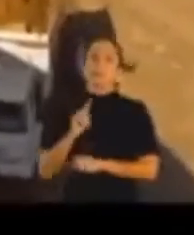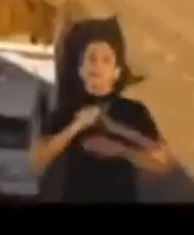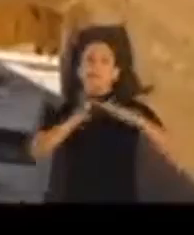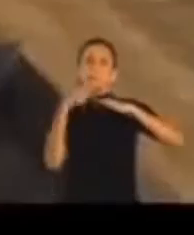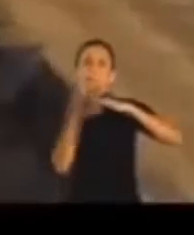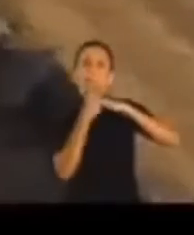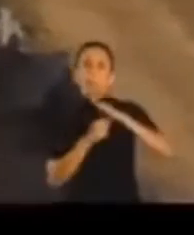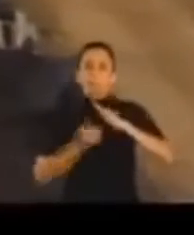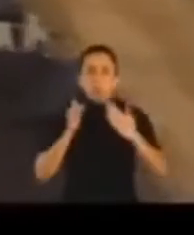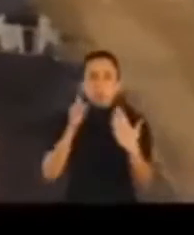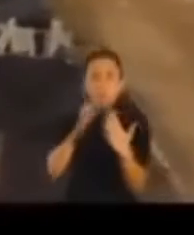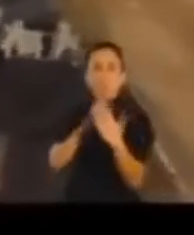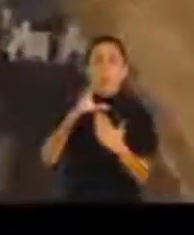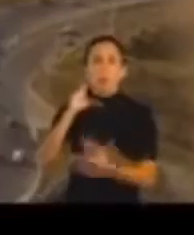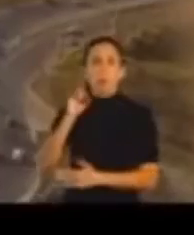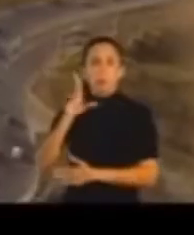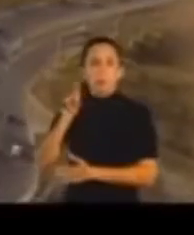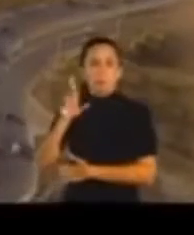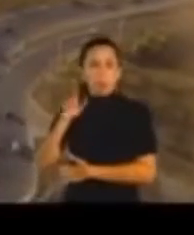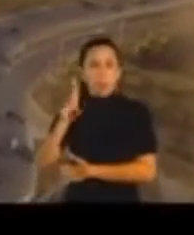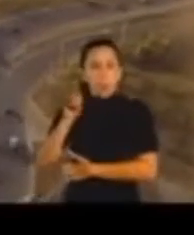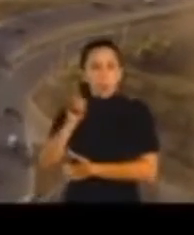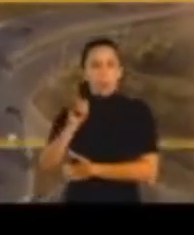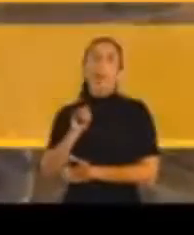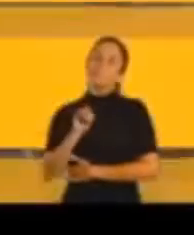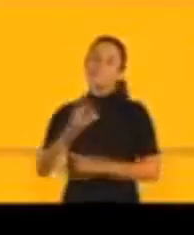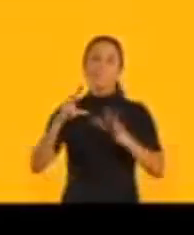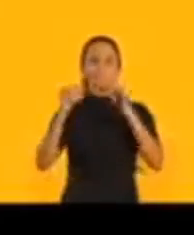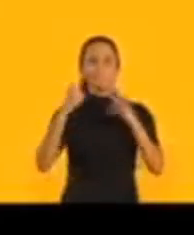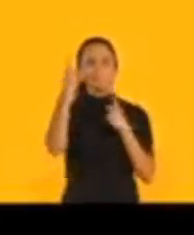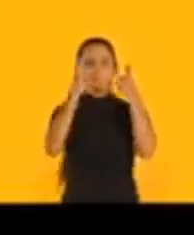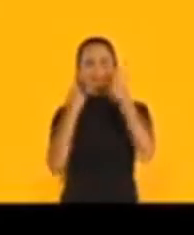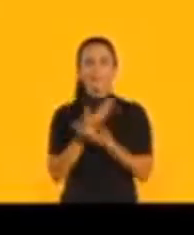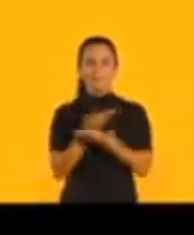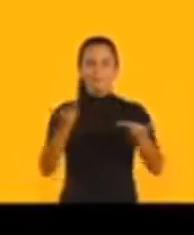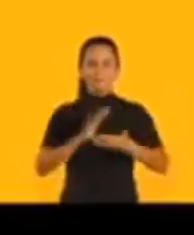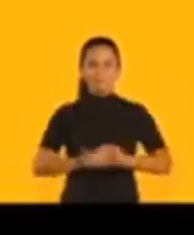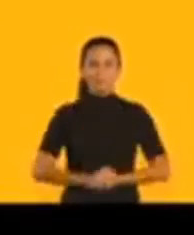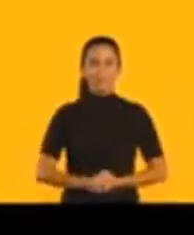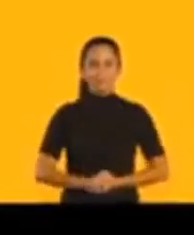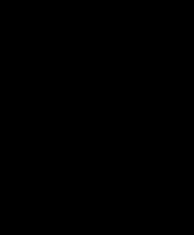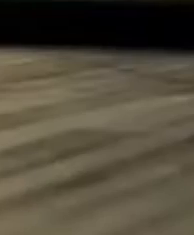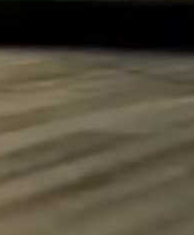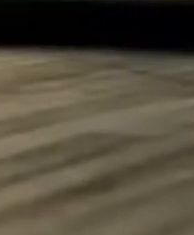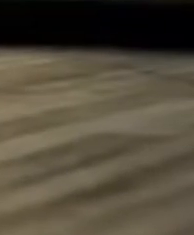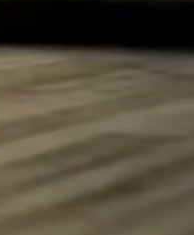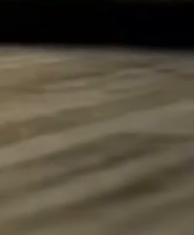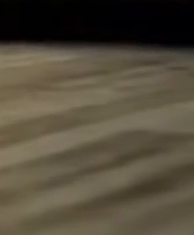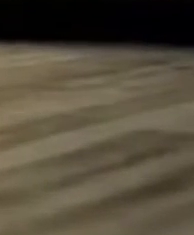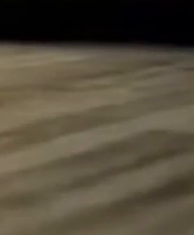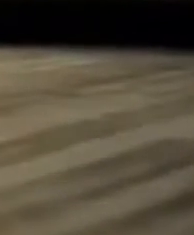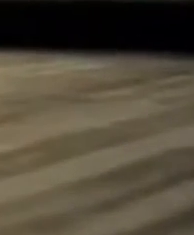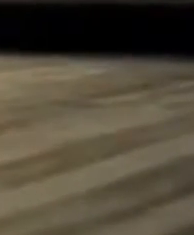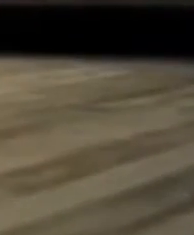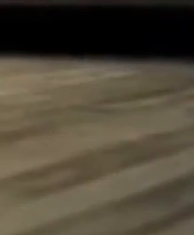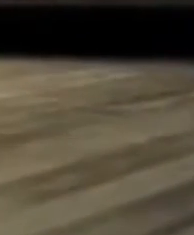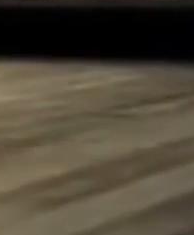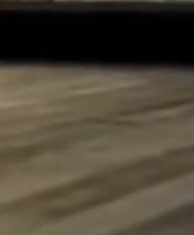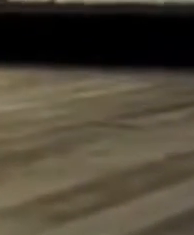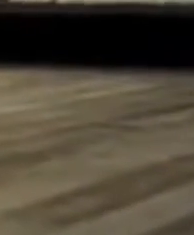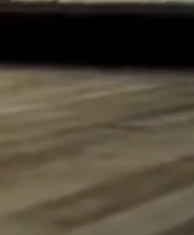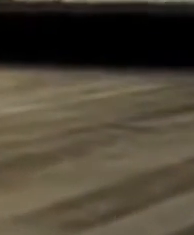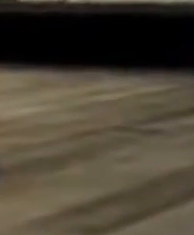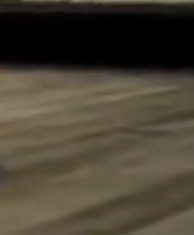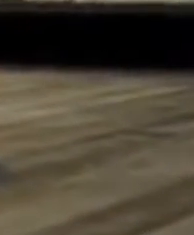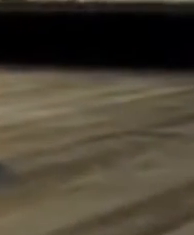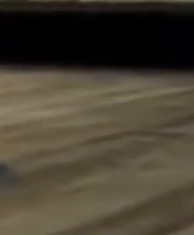2020, são mais de 4,5 milhões na ligação Porto Colorado. A TerraCap investe em você. Conquiste seu lugar